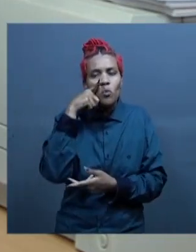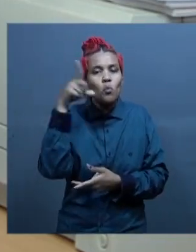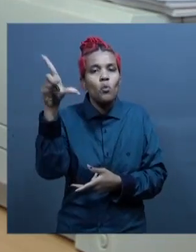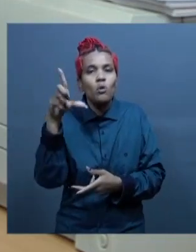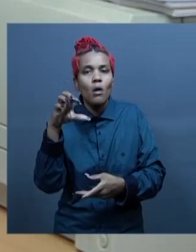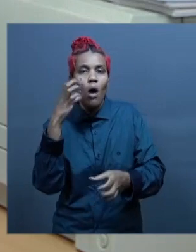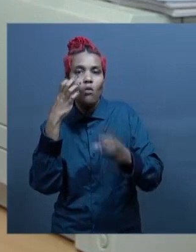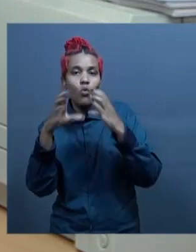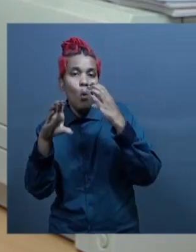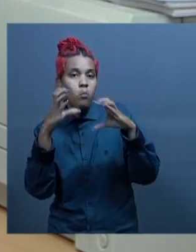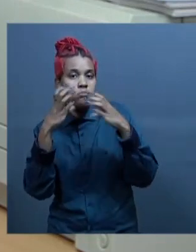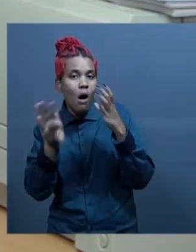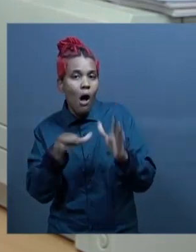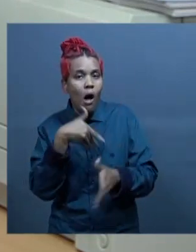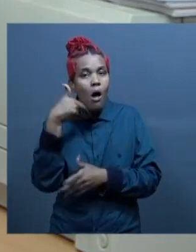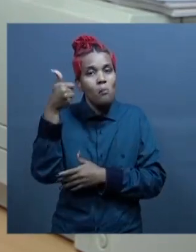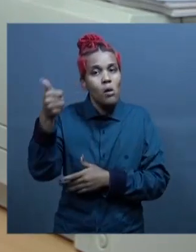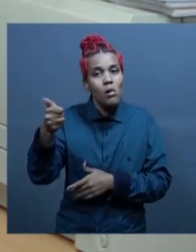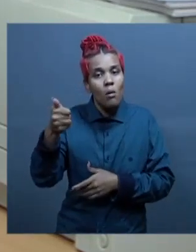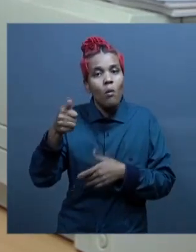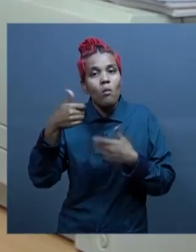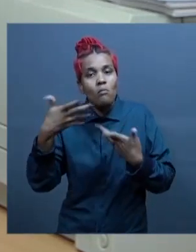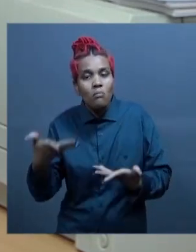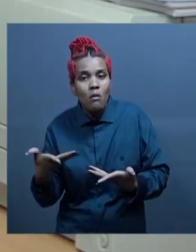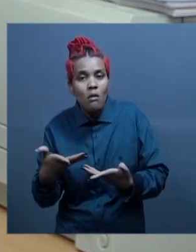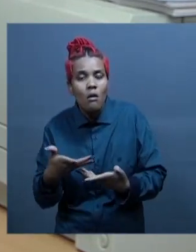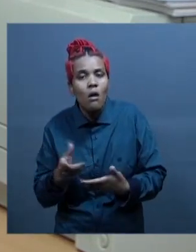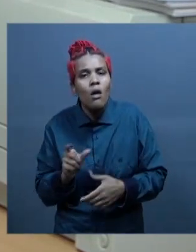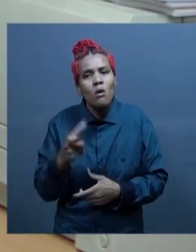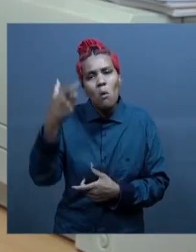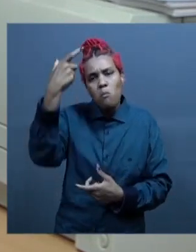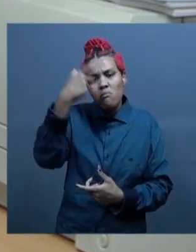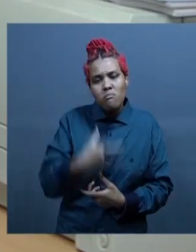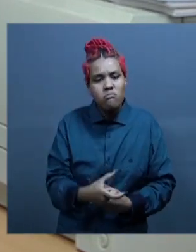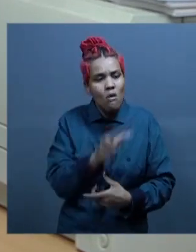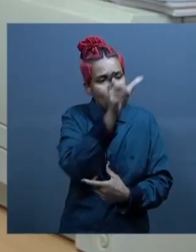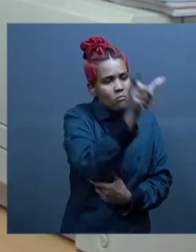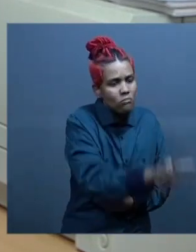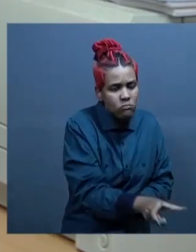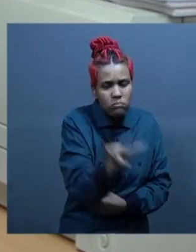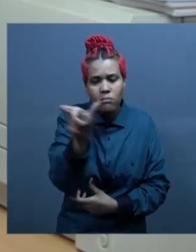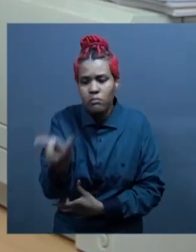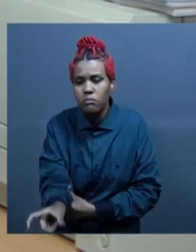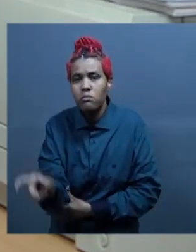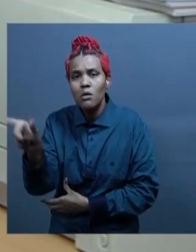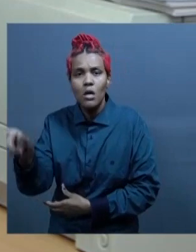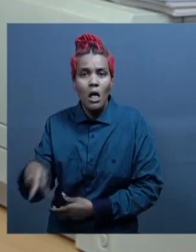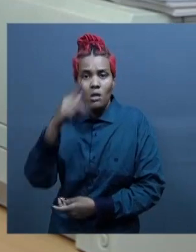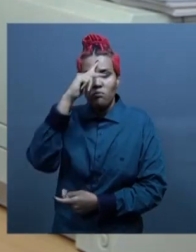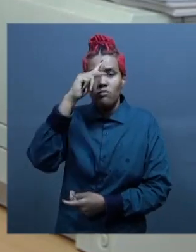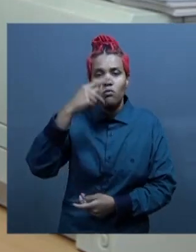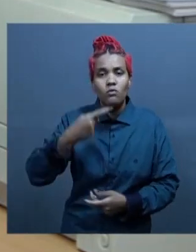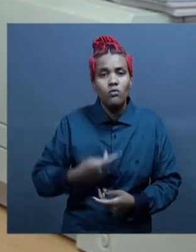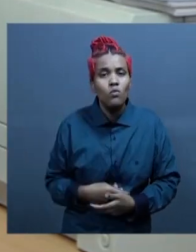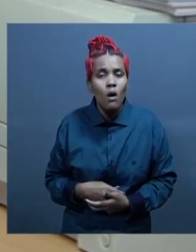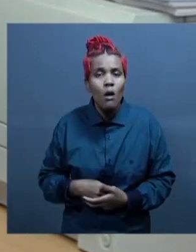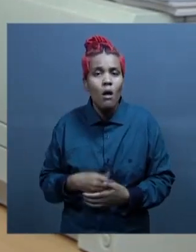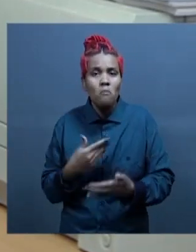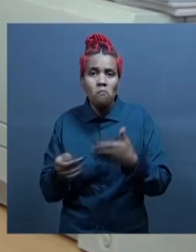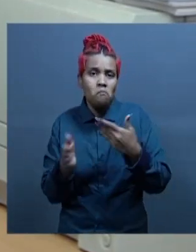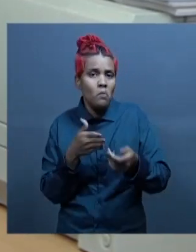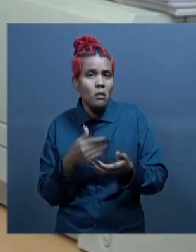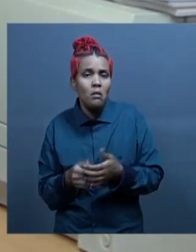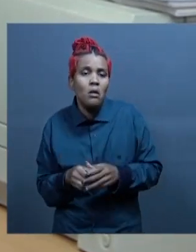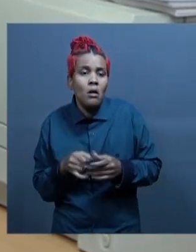melhor é com as personas com os consumidores independente das posições desses